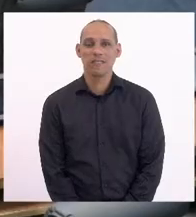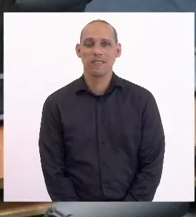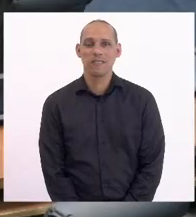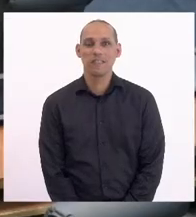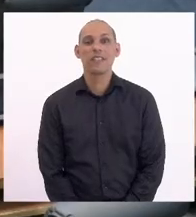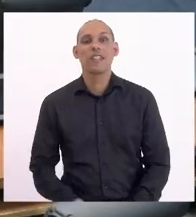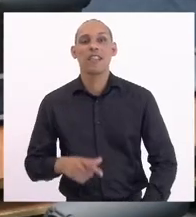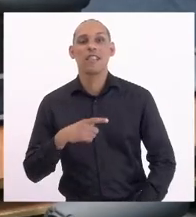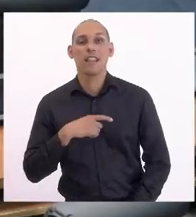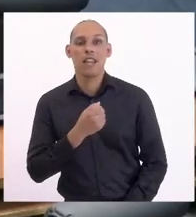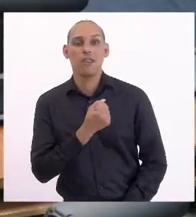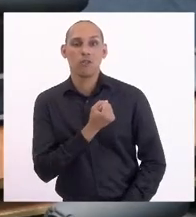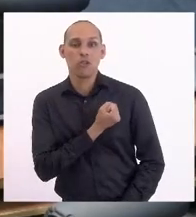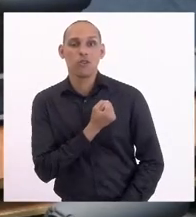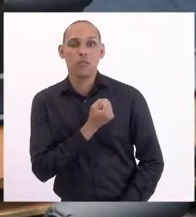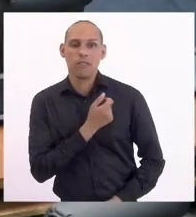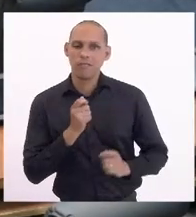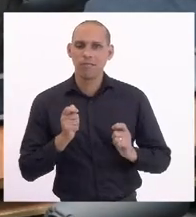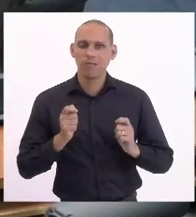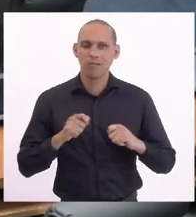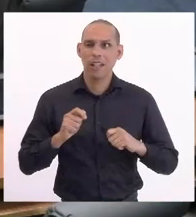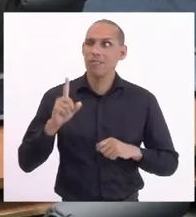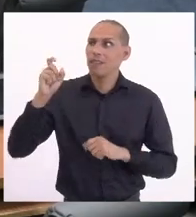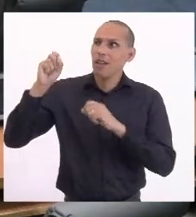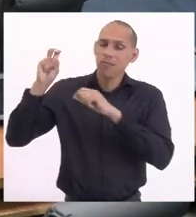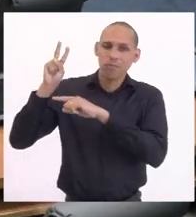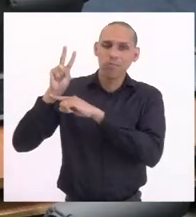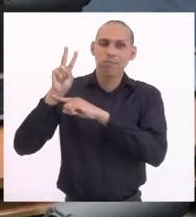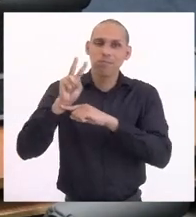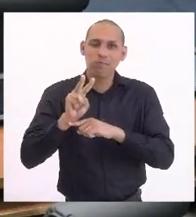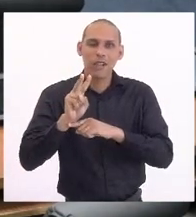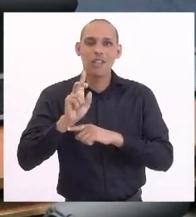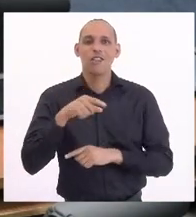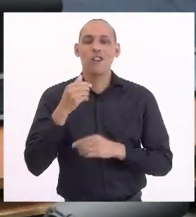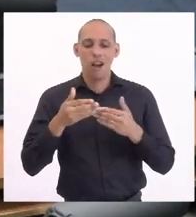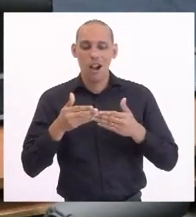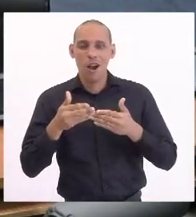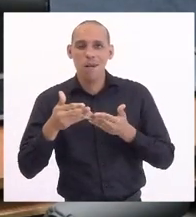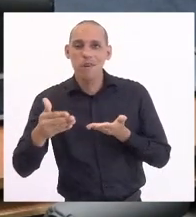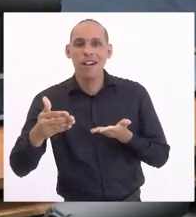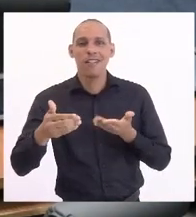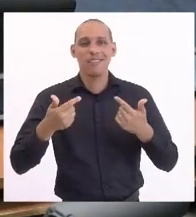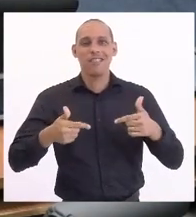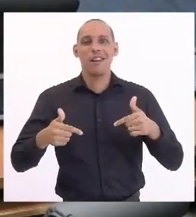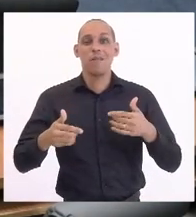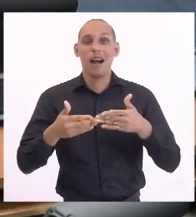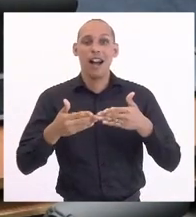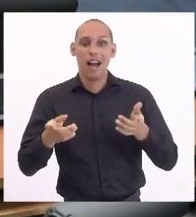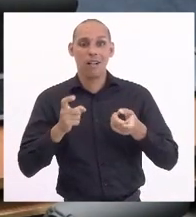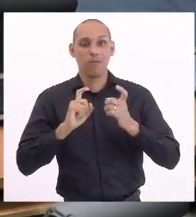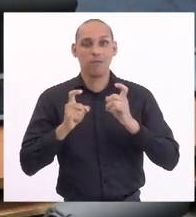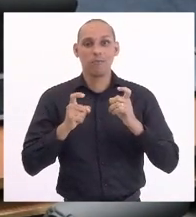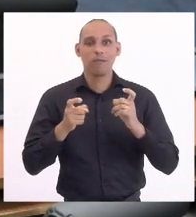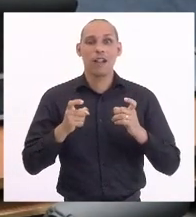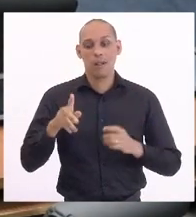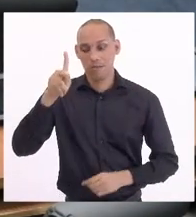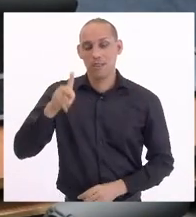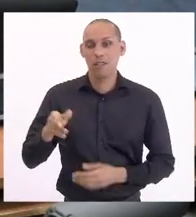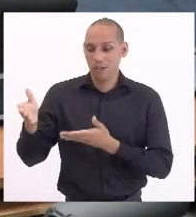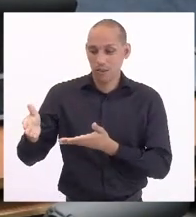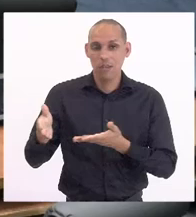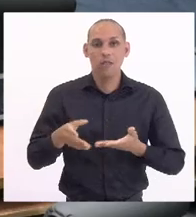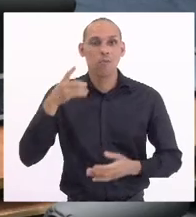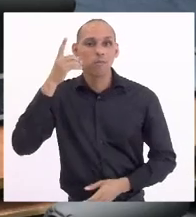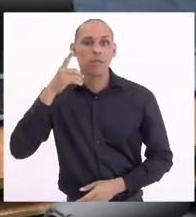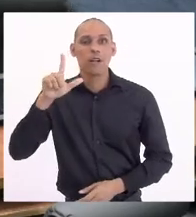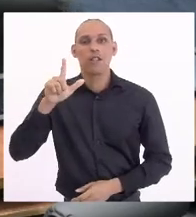Havendo o número legal e sobre a proteção de Deus, iniciamos nosso trabalho. Está aberta a sessão. A presidência convida o nobre deputado Luiz